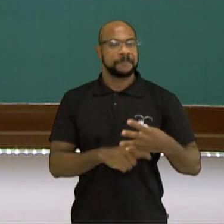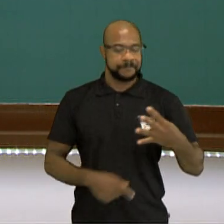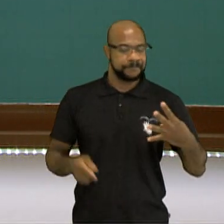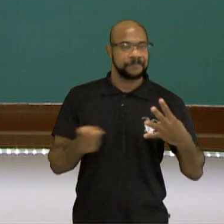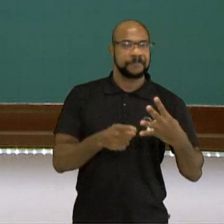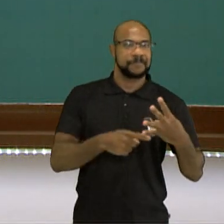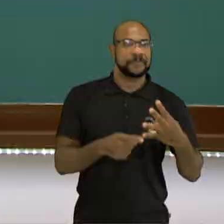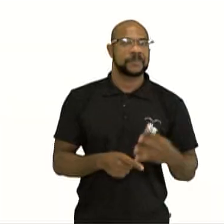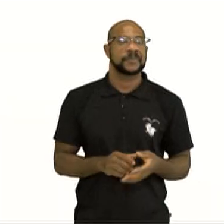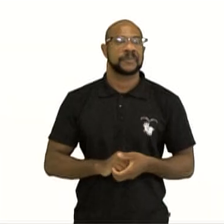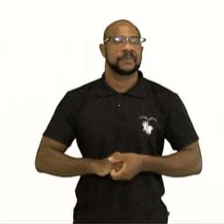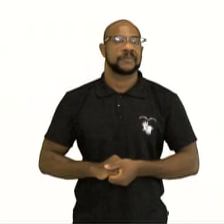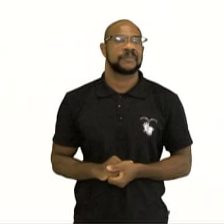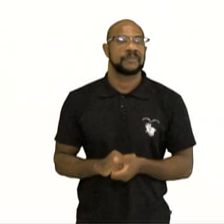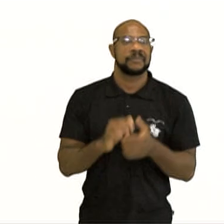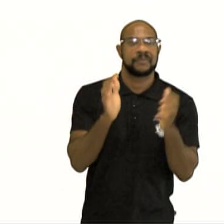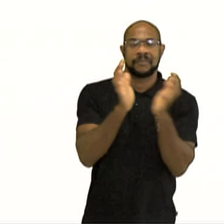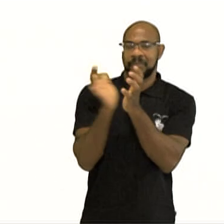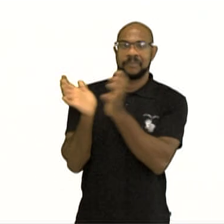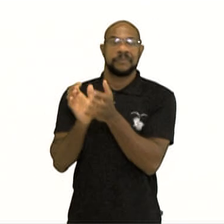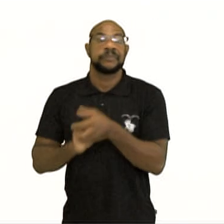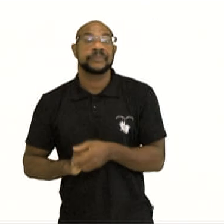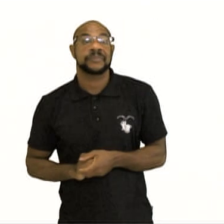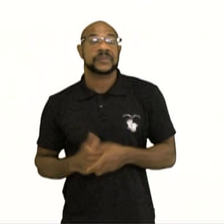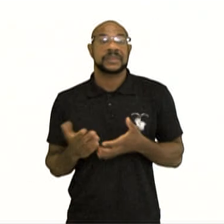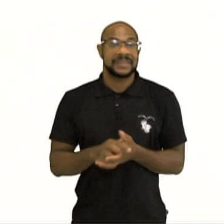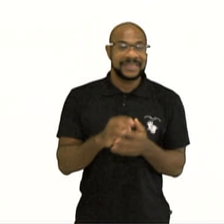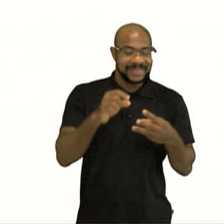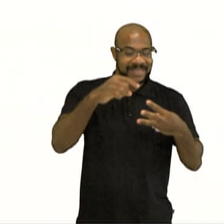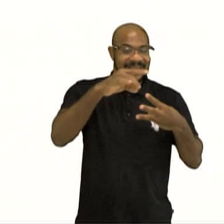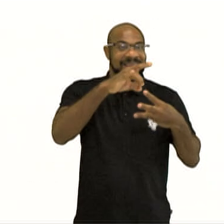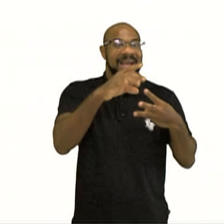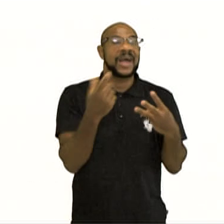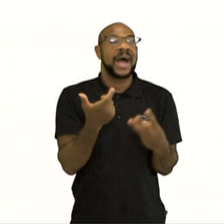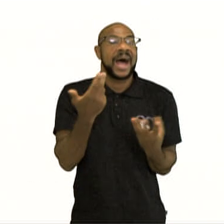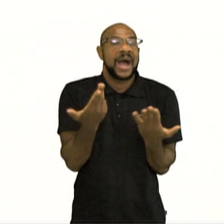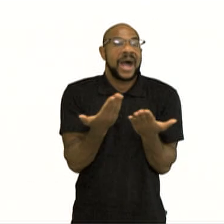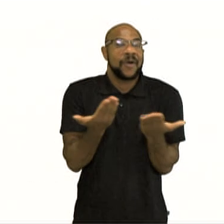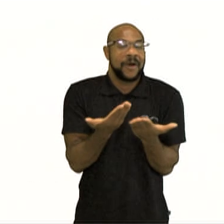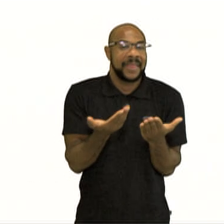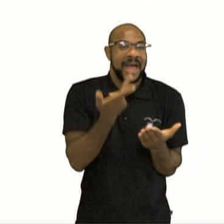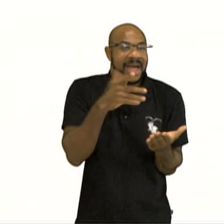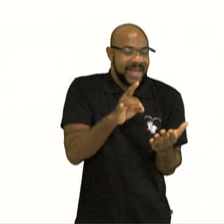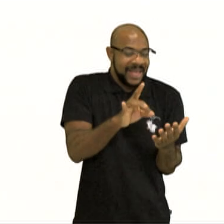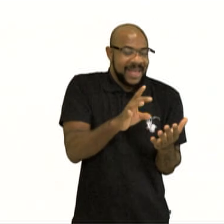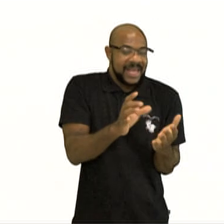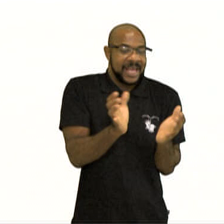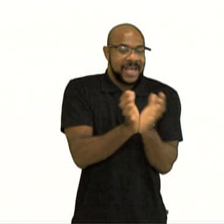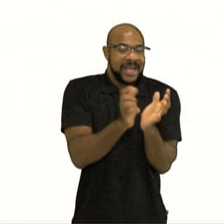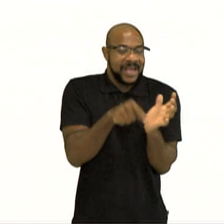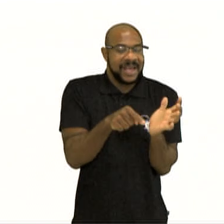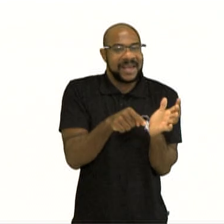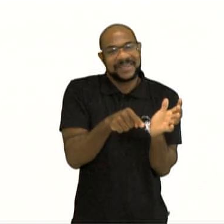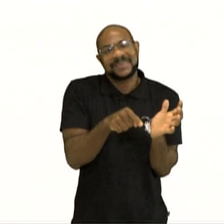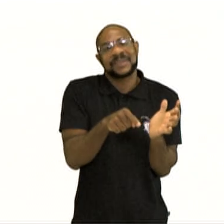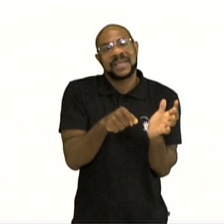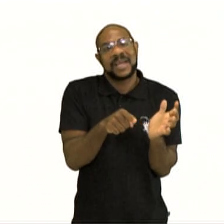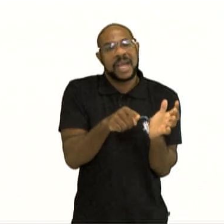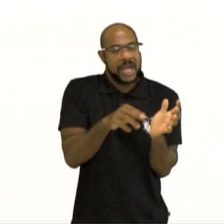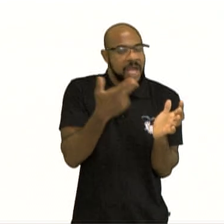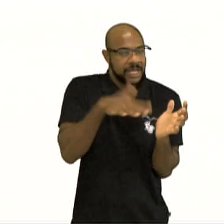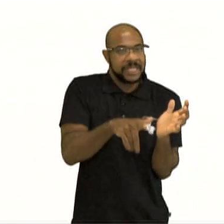Terceira, a que associa cada criança ao seu irmão. Então, também não é uma representação de função. Por quê?